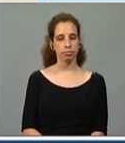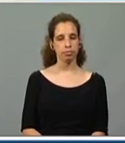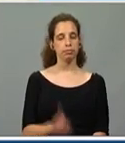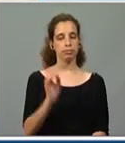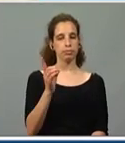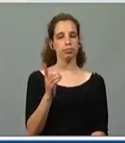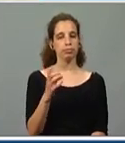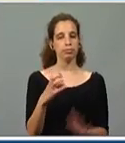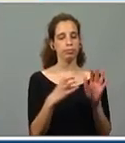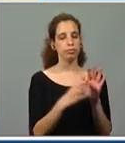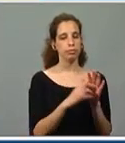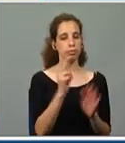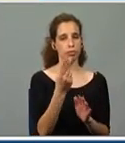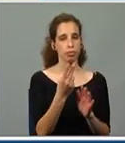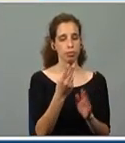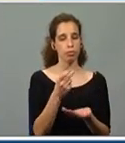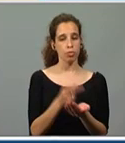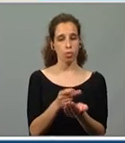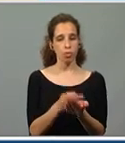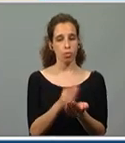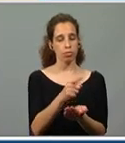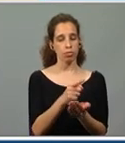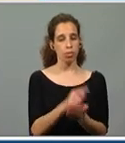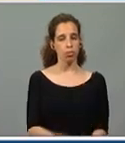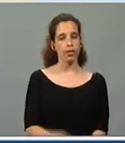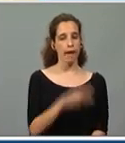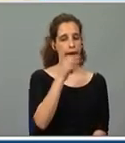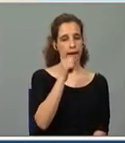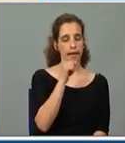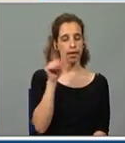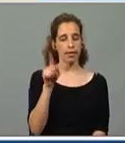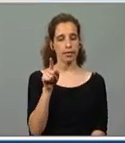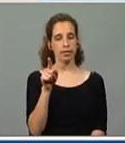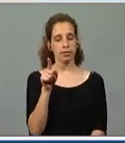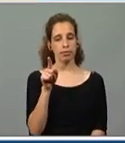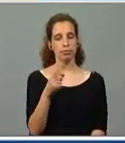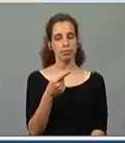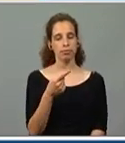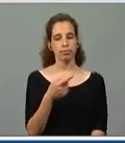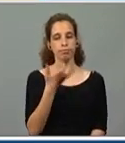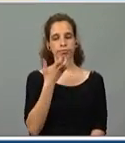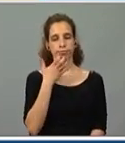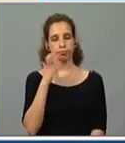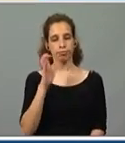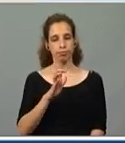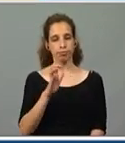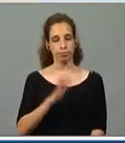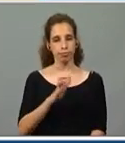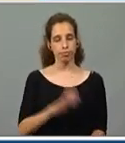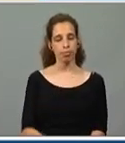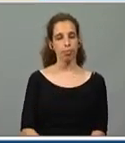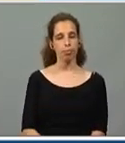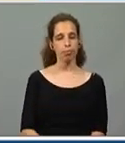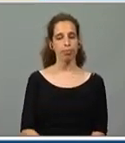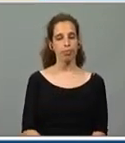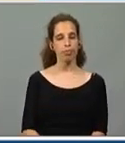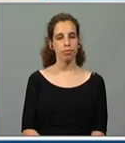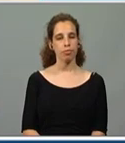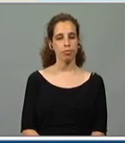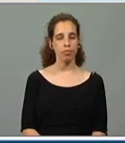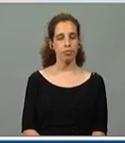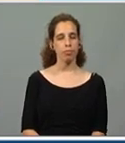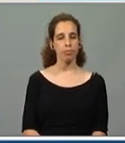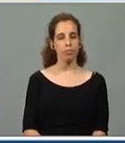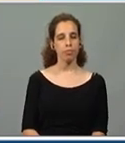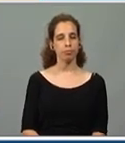Temos aqui na imagem duas amostras. Isto é uma amostra de areia e aqui temos uma amostra de cloreto de sódio, o vulgar sal de